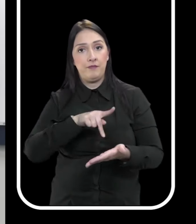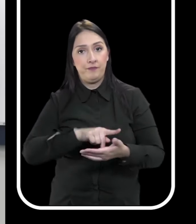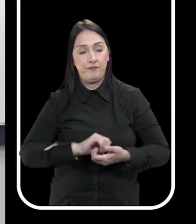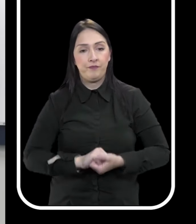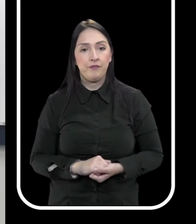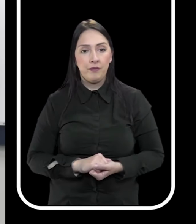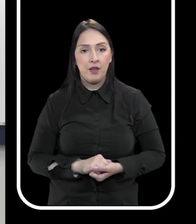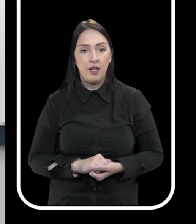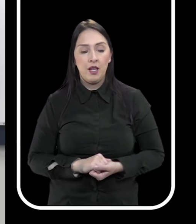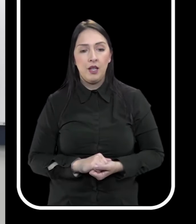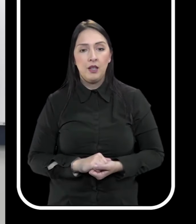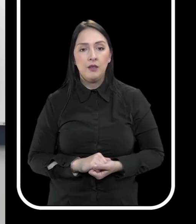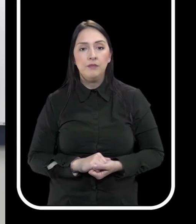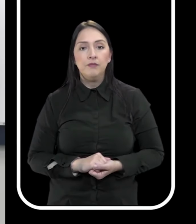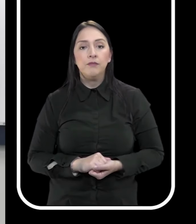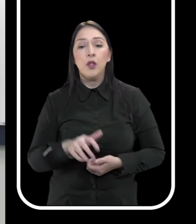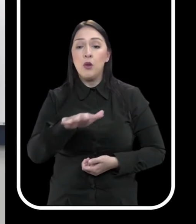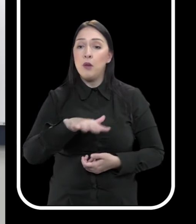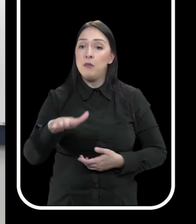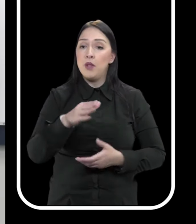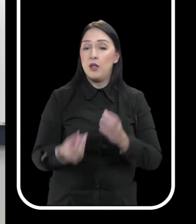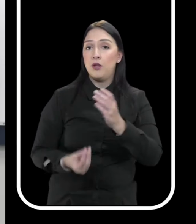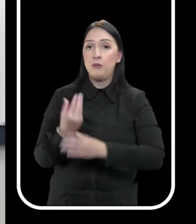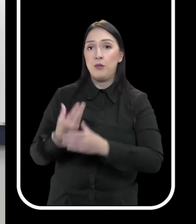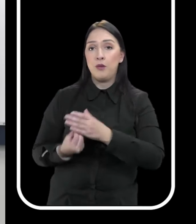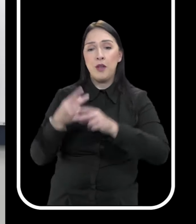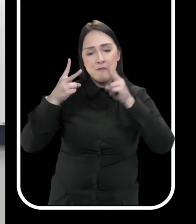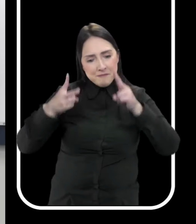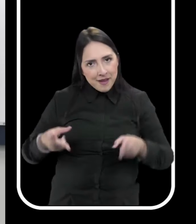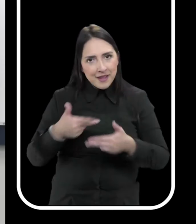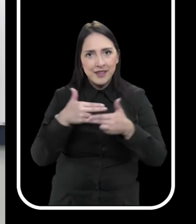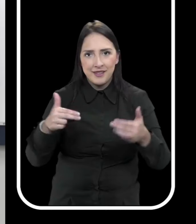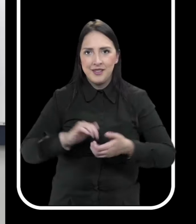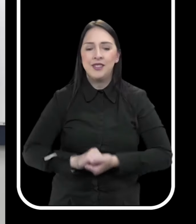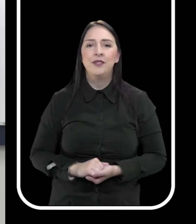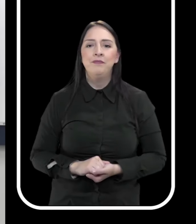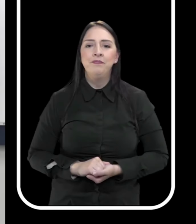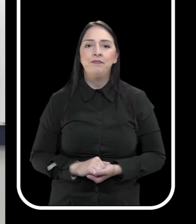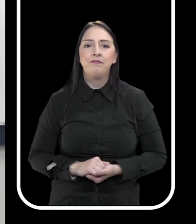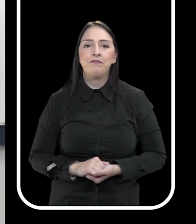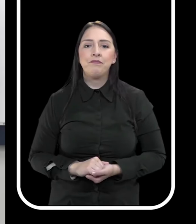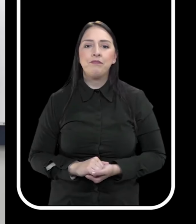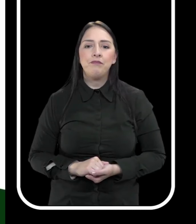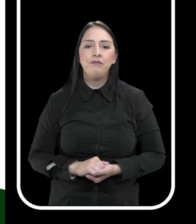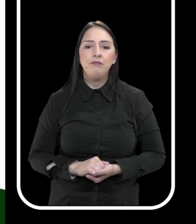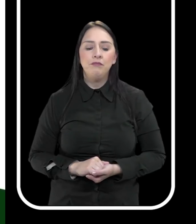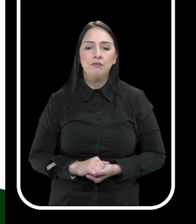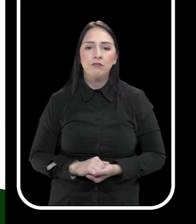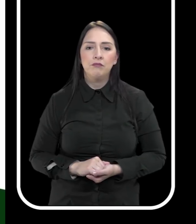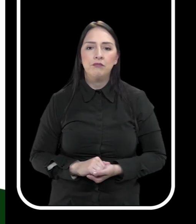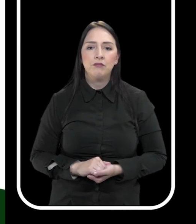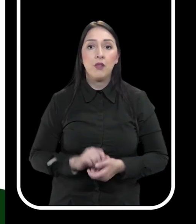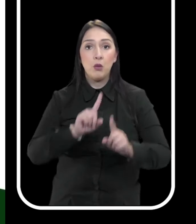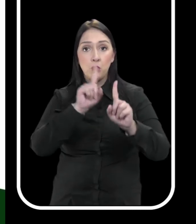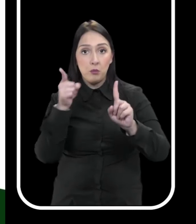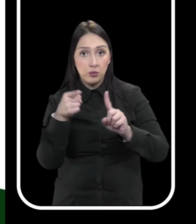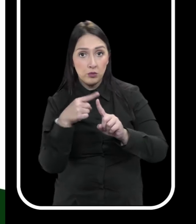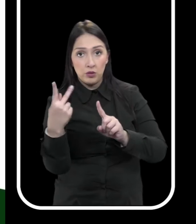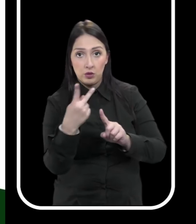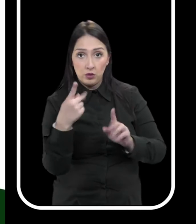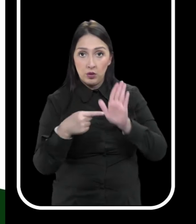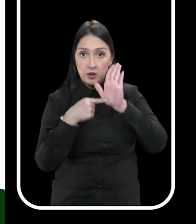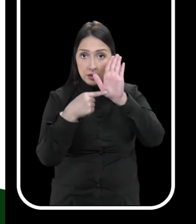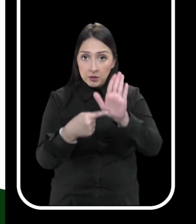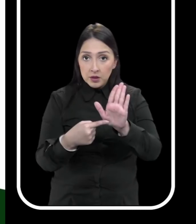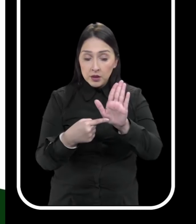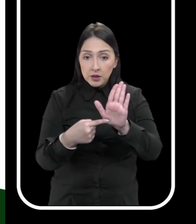da realidade. E no caso do ambiente de produção, acontece a mesma coisa. Correto? Muito bem. Os